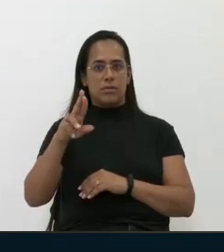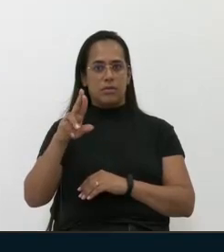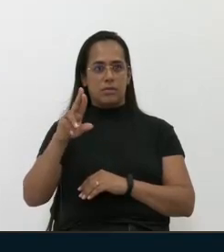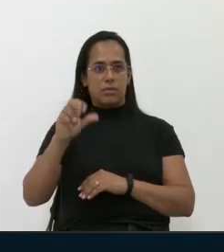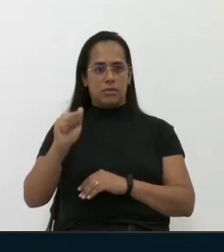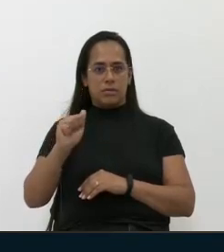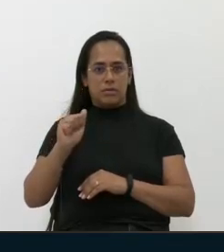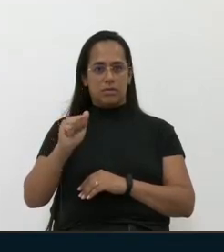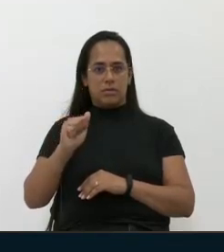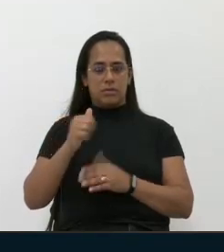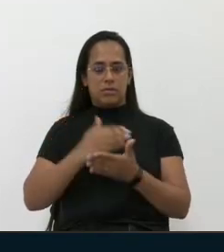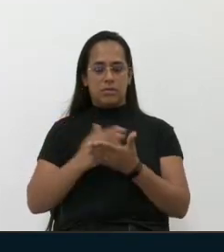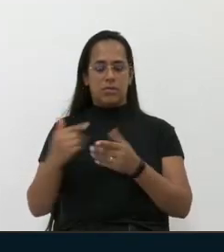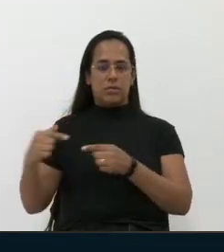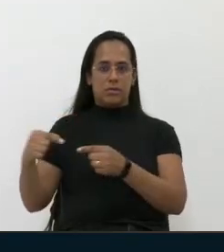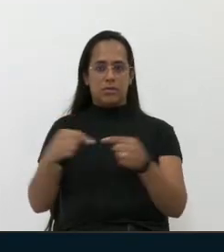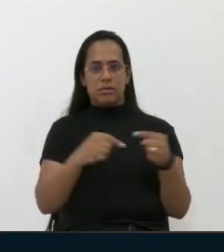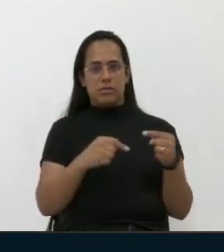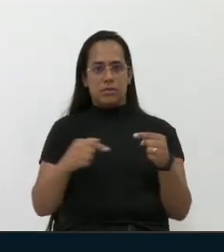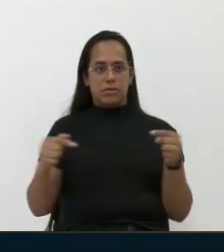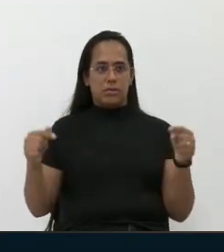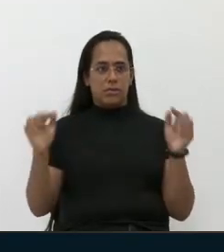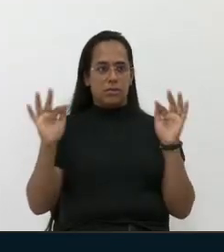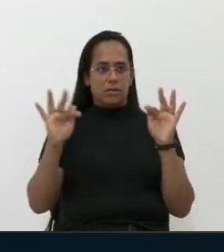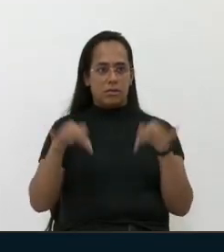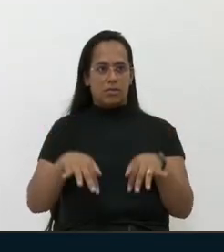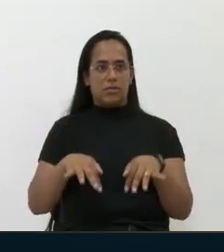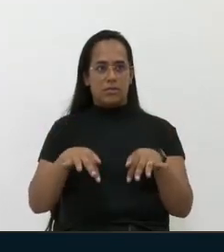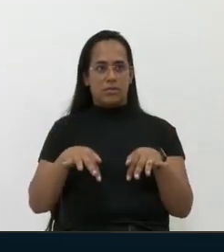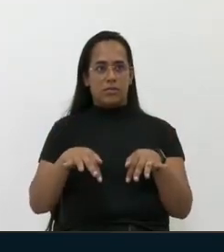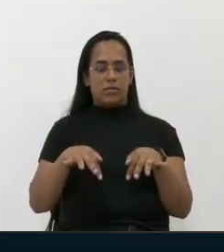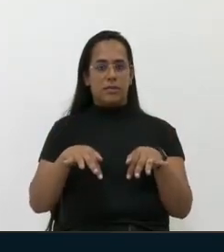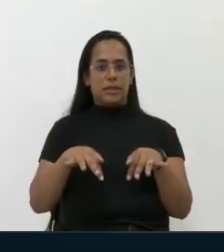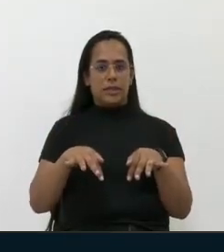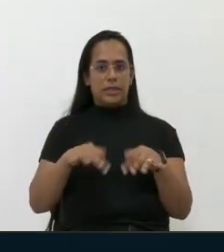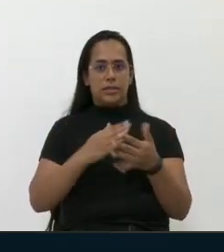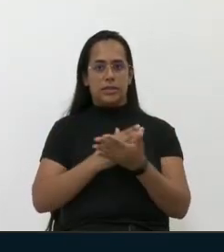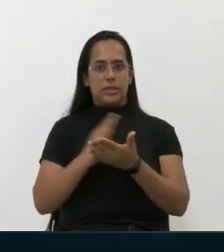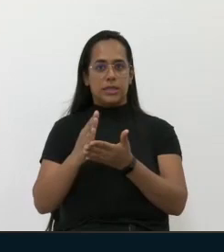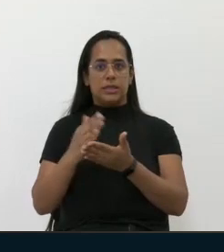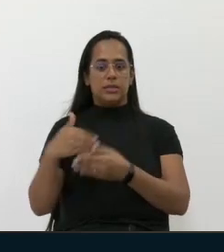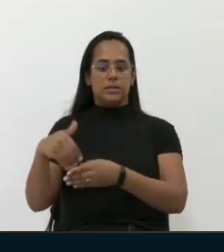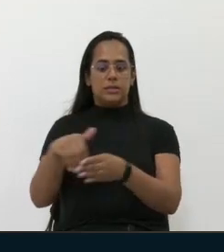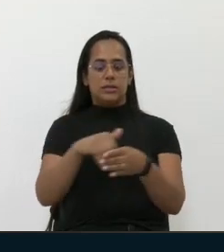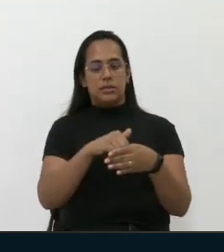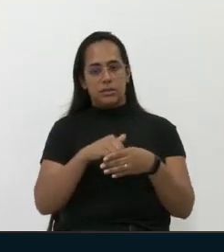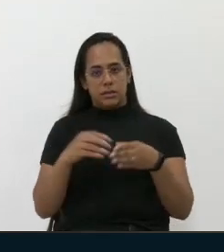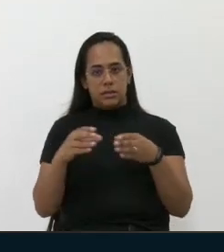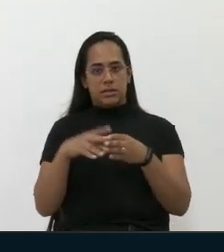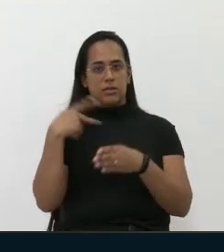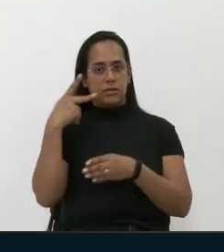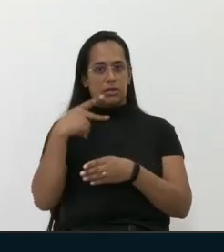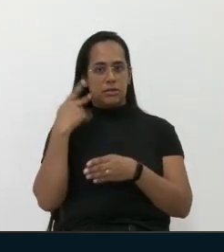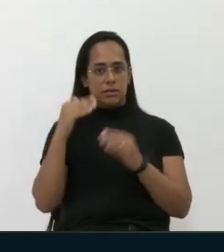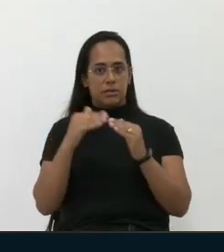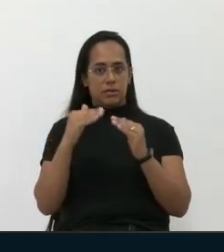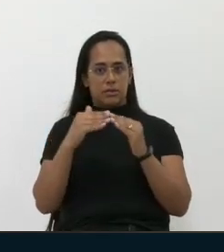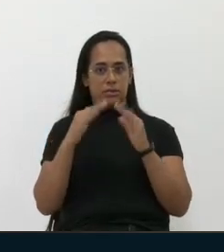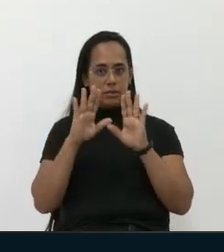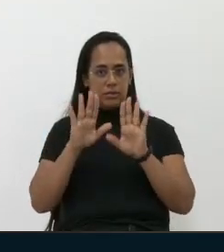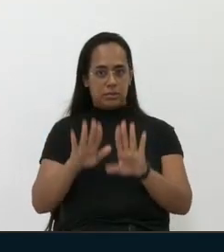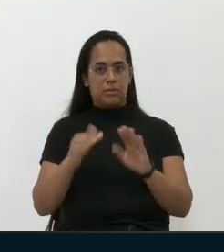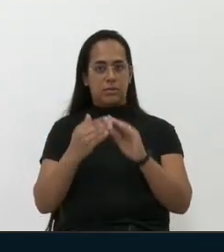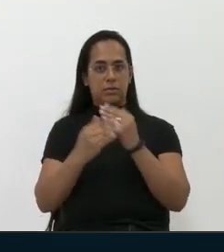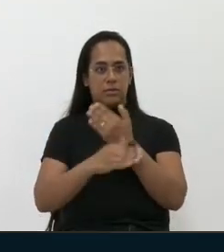Em discussão. Encerrada a discussão, em votação. Os vereadores favoráveis permaneçam como estão e os contrários